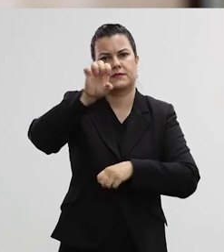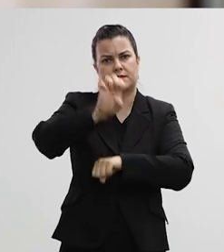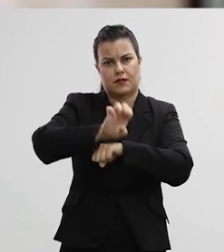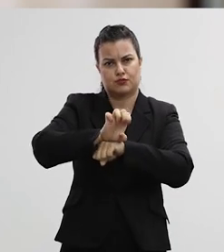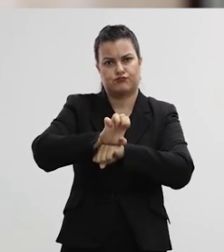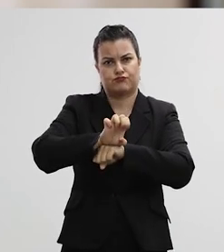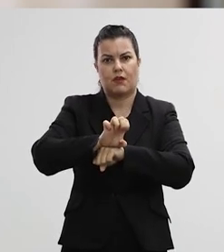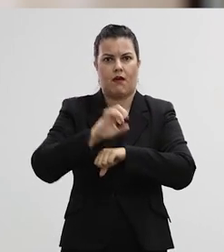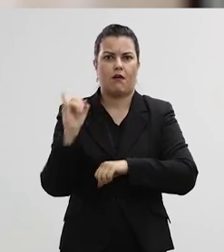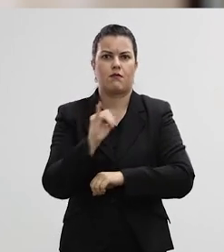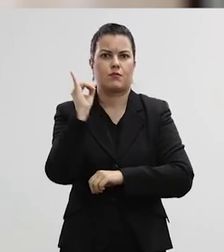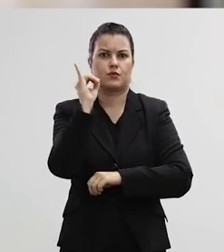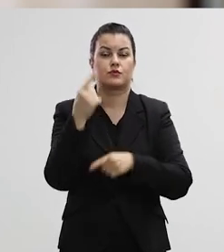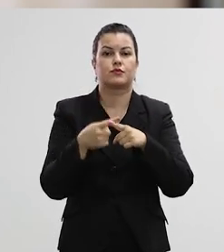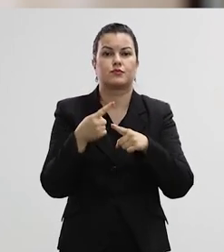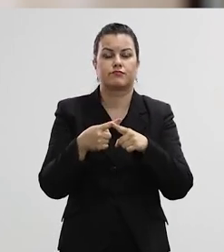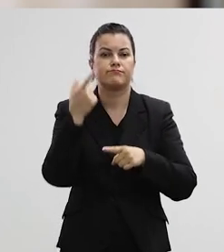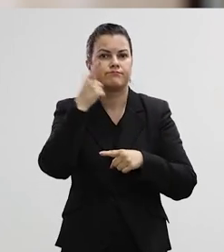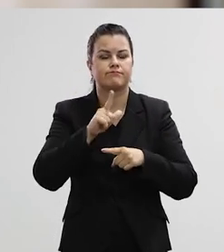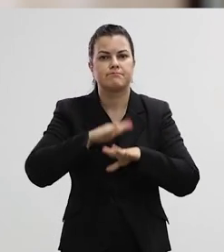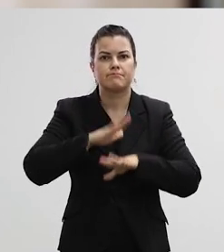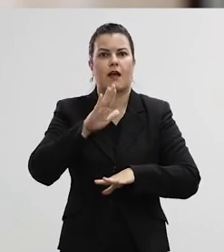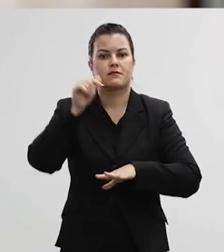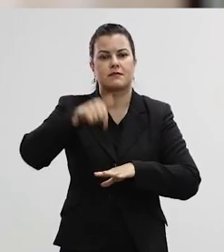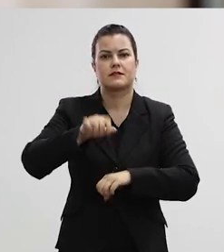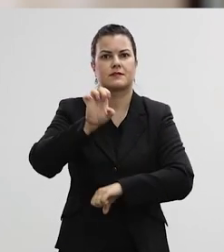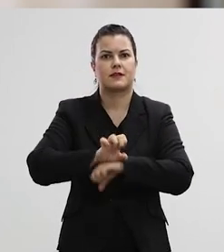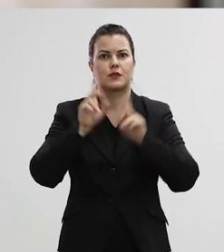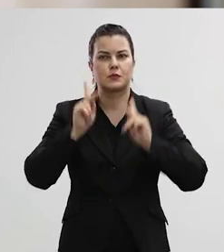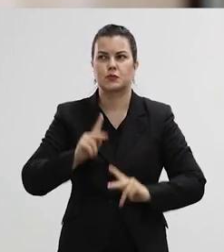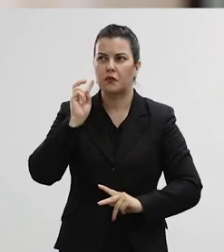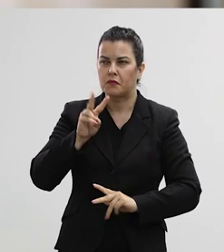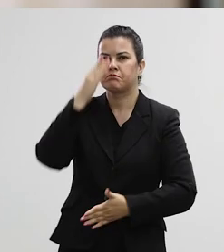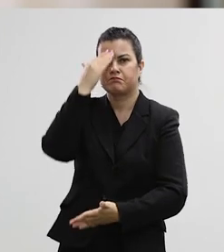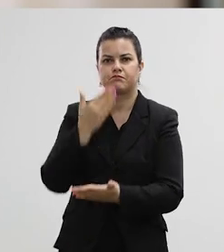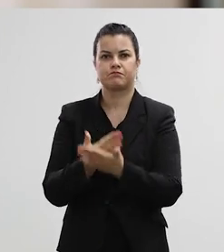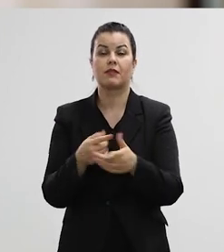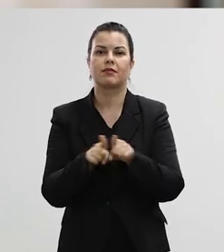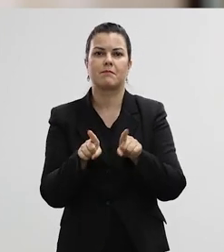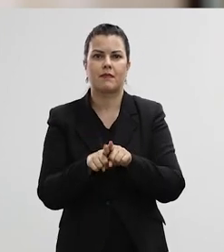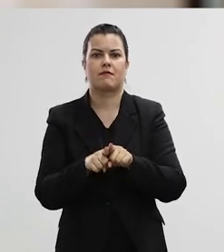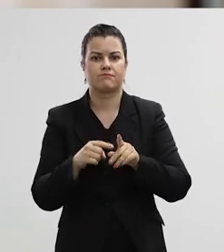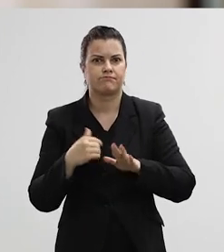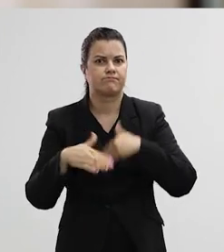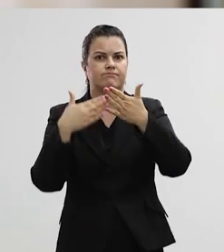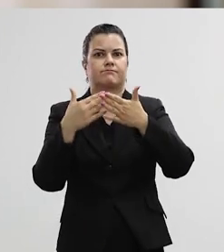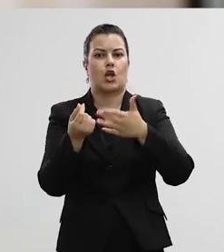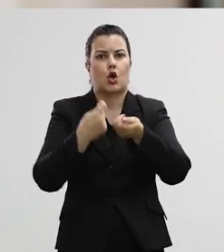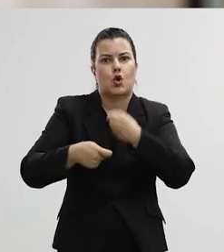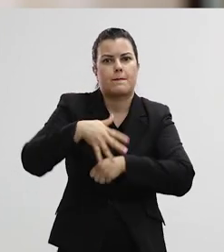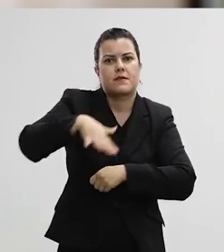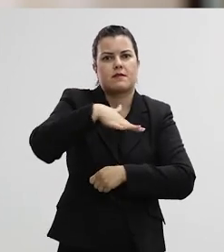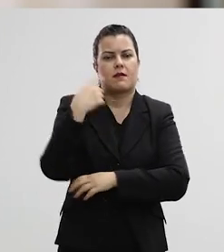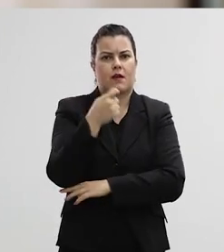correntes do Estado essa mudança importante não apenas para dar maior credibilidade no estado mas para movimentar